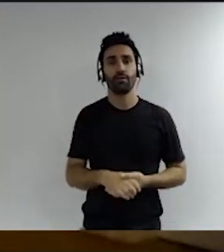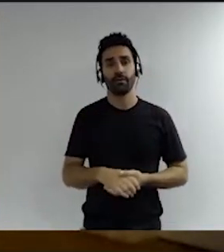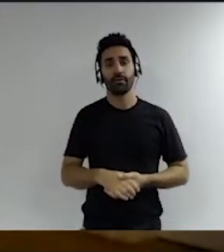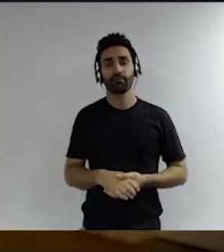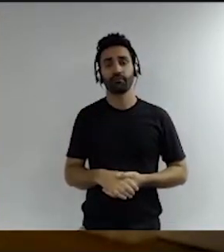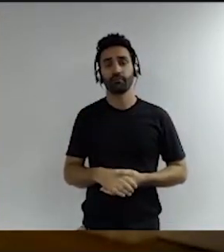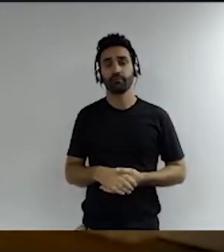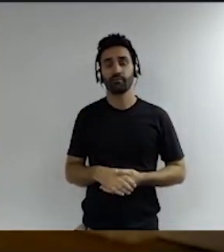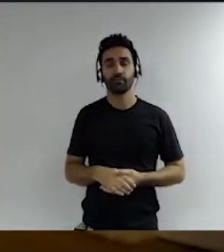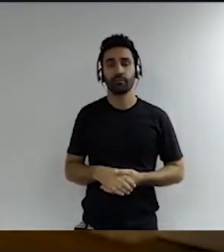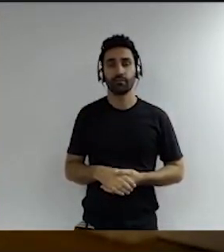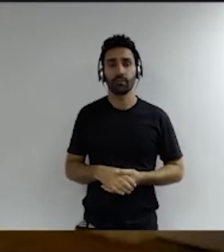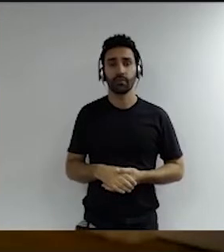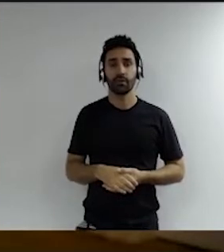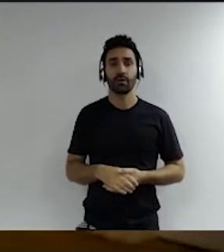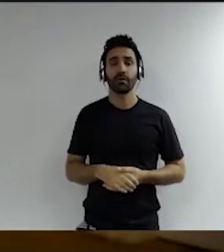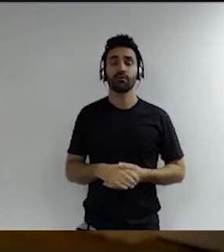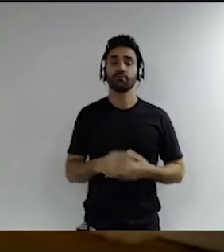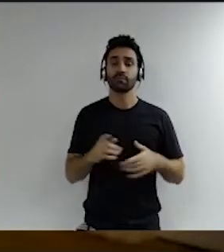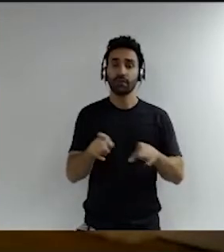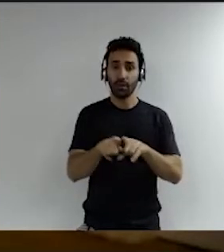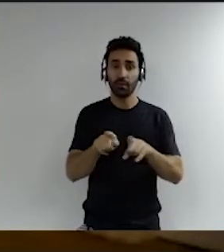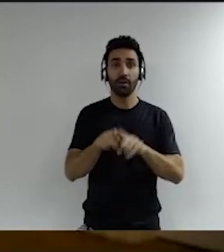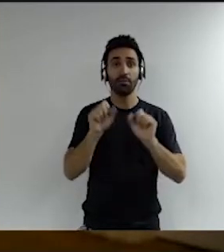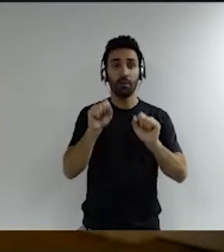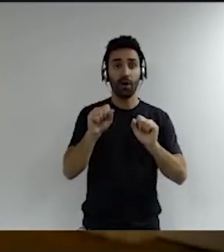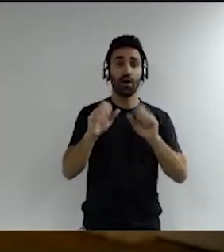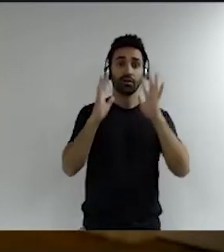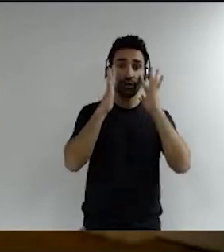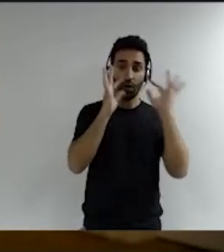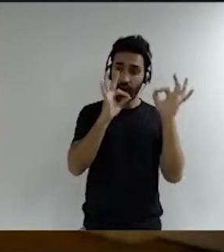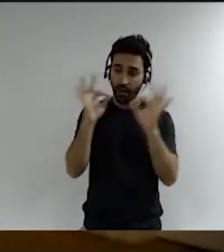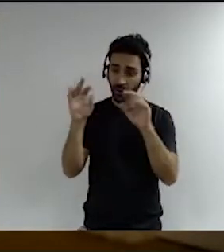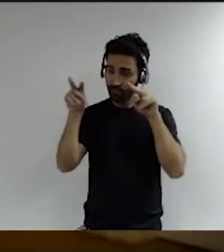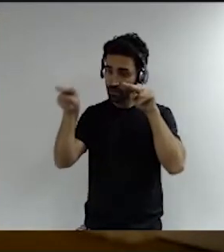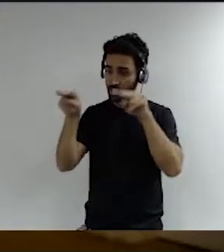E ele pode olhar, ainda que pela tela, para cada um dos membros